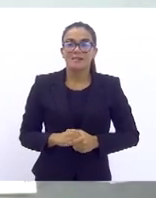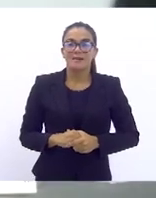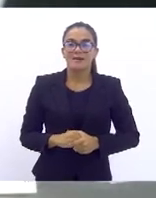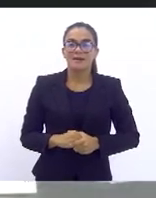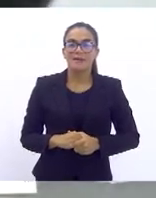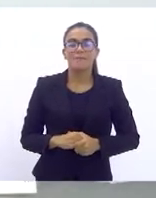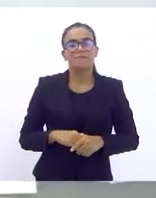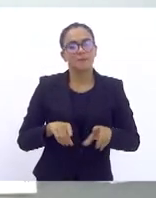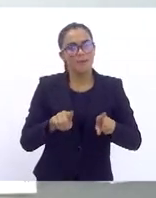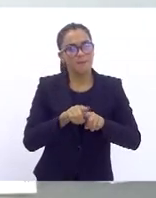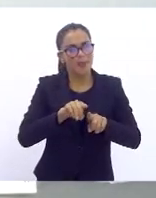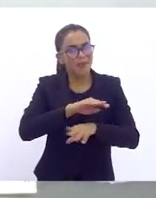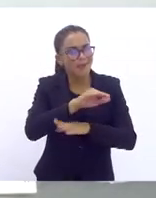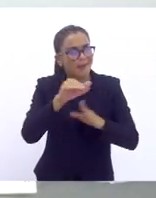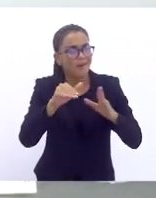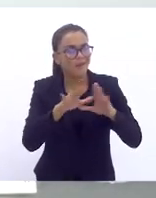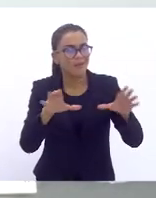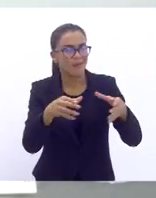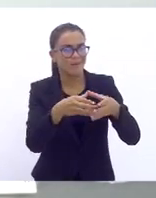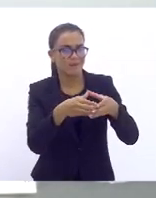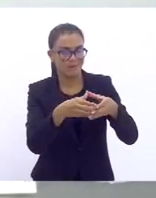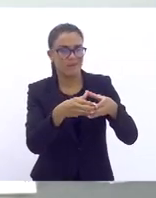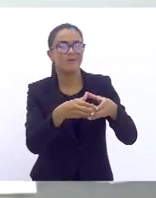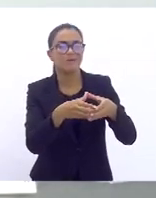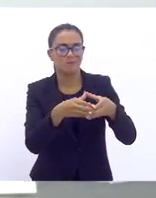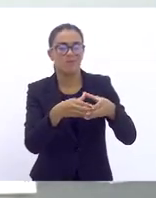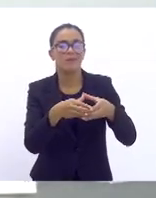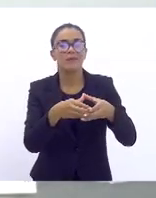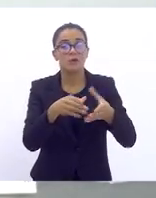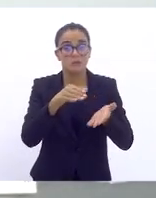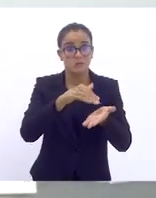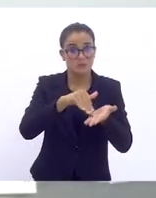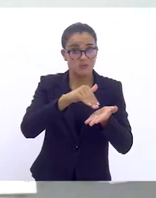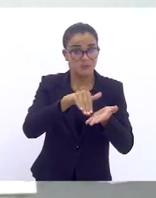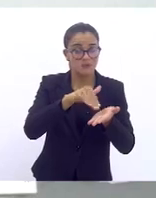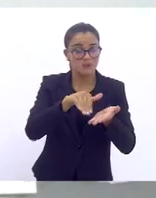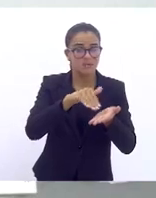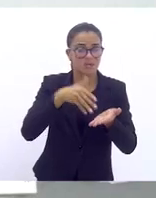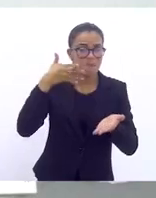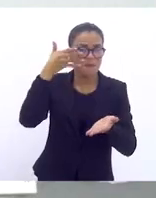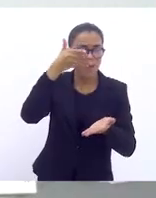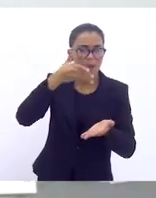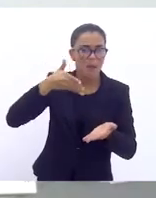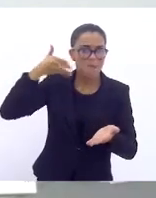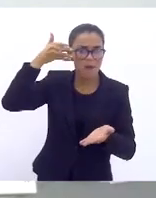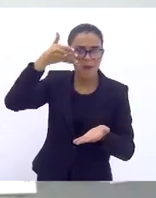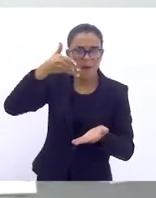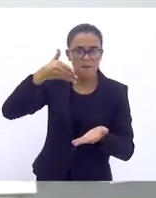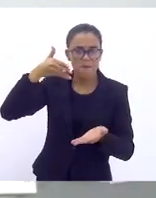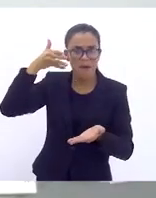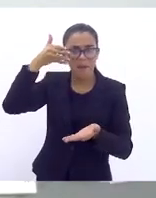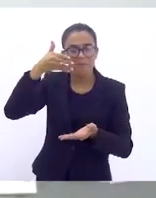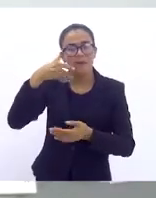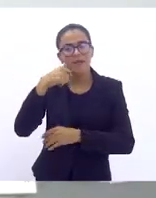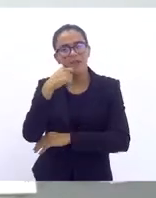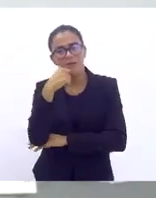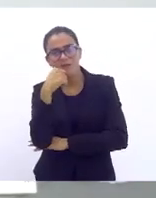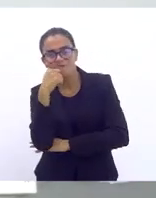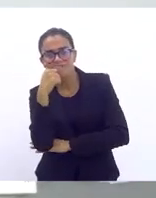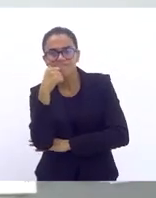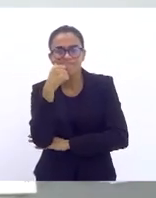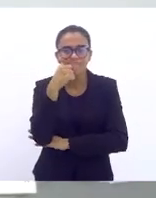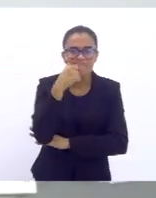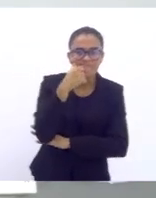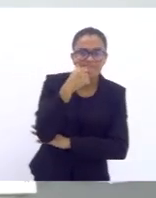e toda a sua equipe enquanto o secretário fazia a sua explanação a gente perguntava eu me